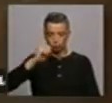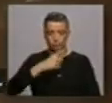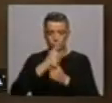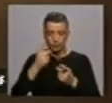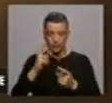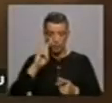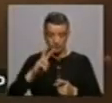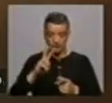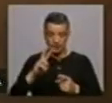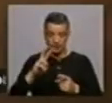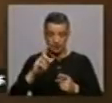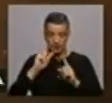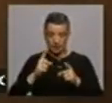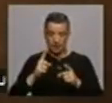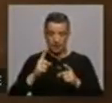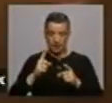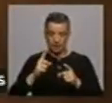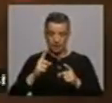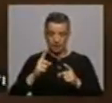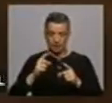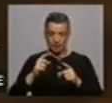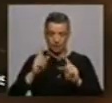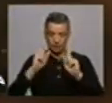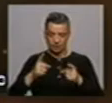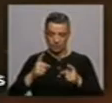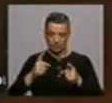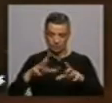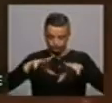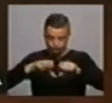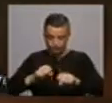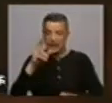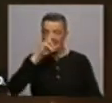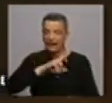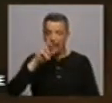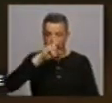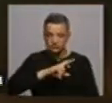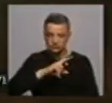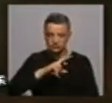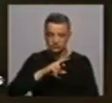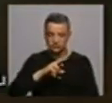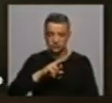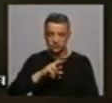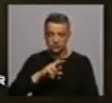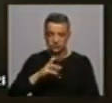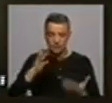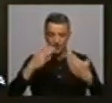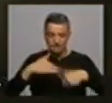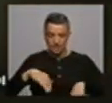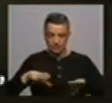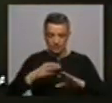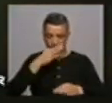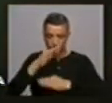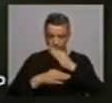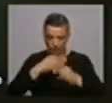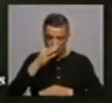nós estamos a ver é um autêntico reservatório de gás. Vamos primeiro falar do comprimento. Estamos a falar de